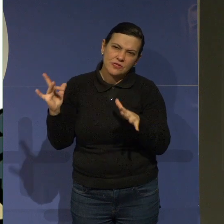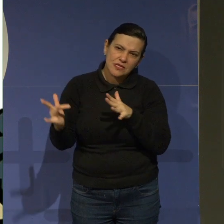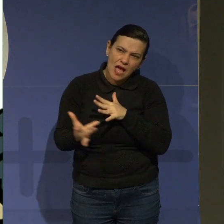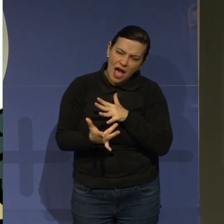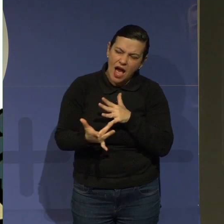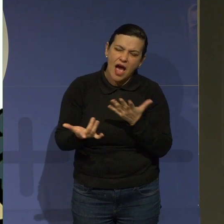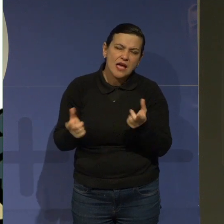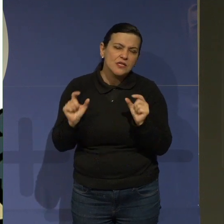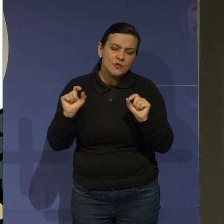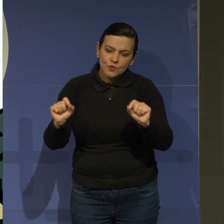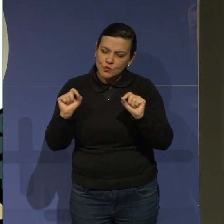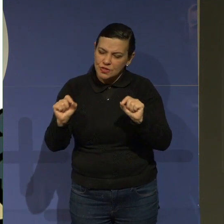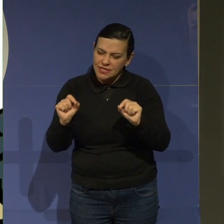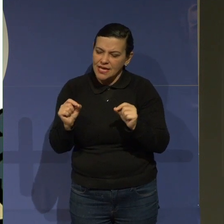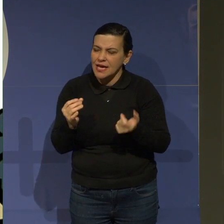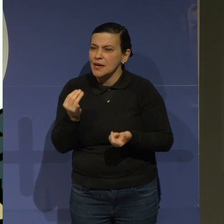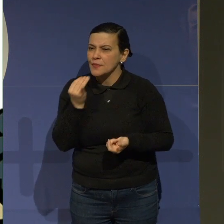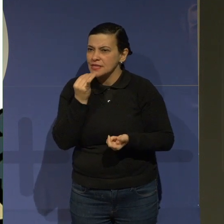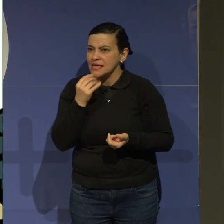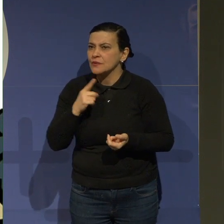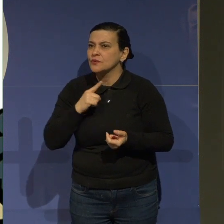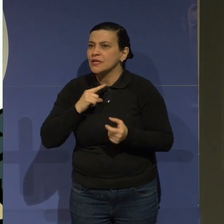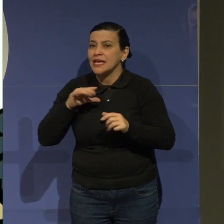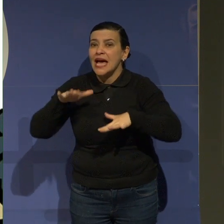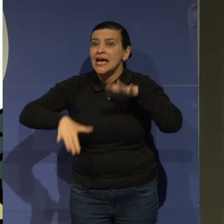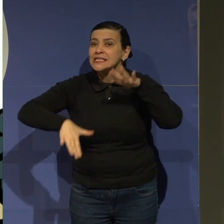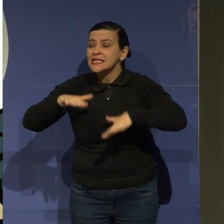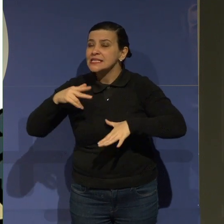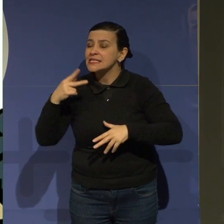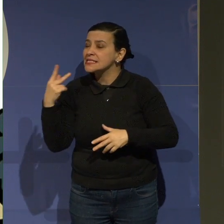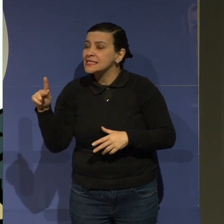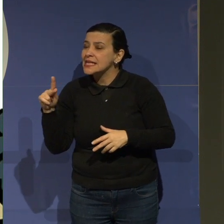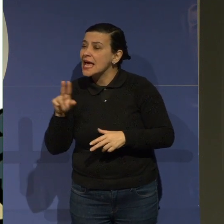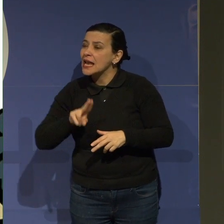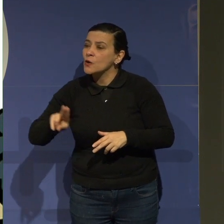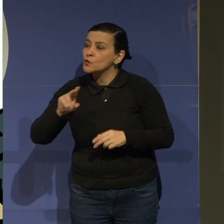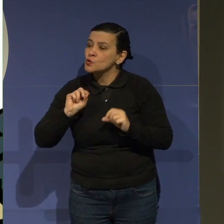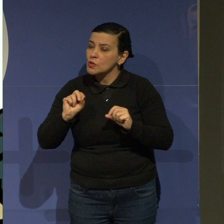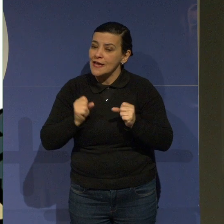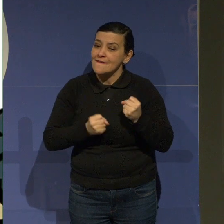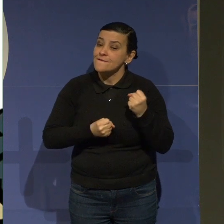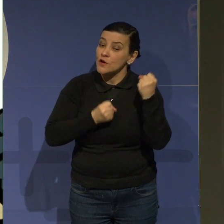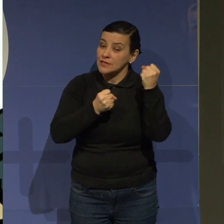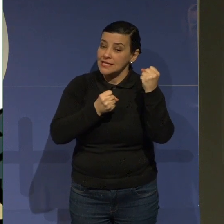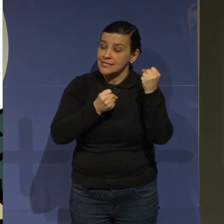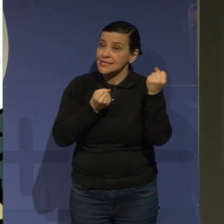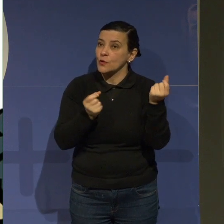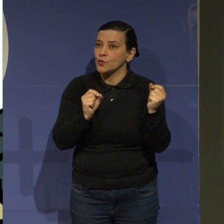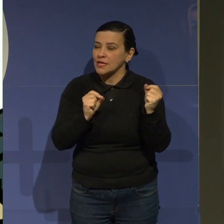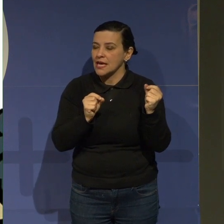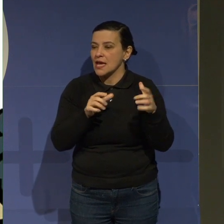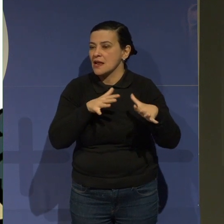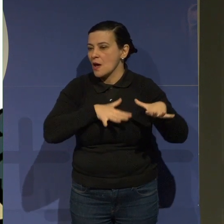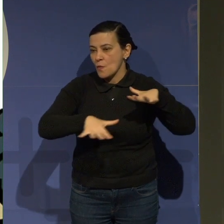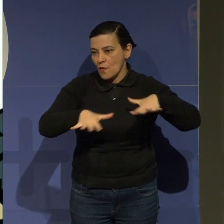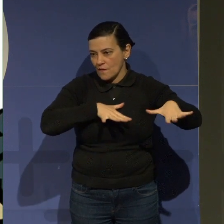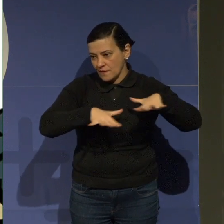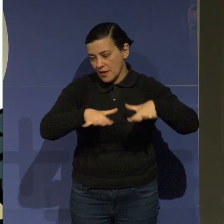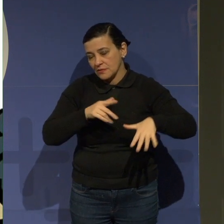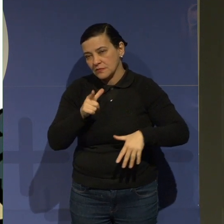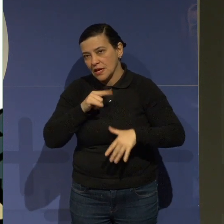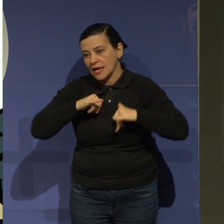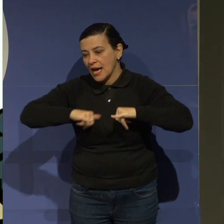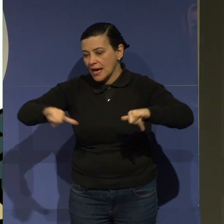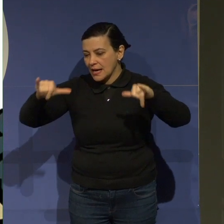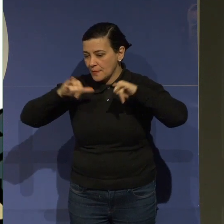têm só uma conta nas redes sociais e acaba usando isso para fortalecer alguma causa. Então, tem, por exemplo, a